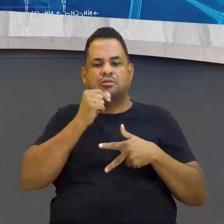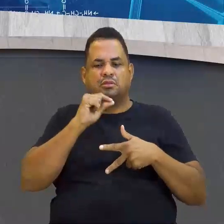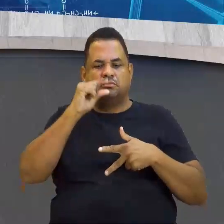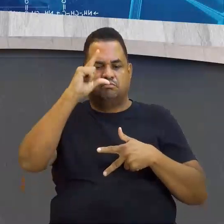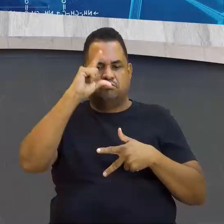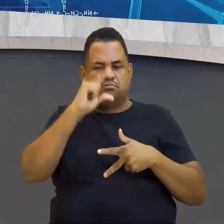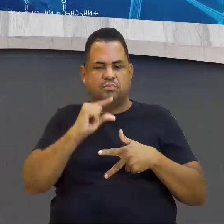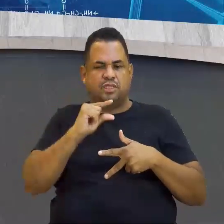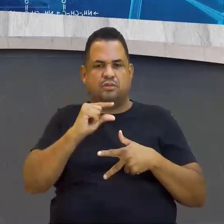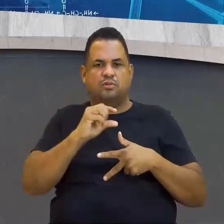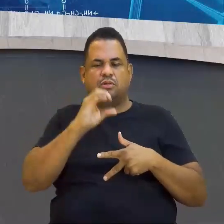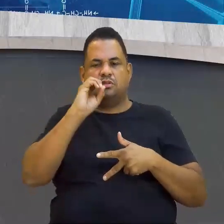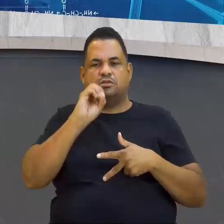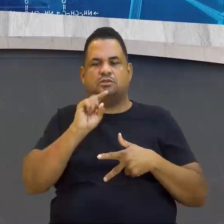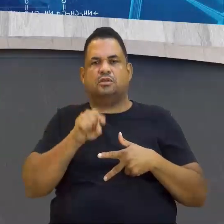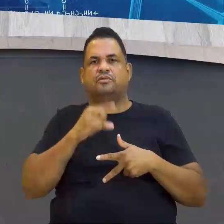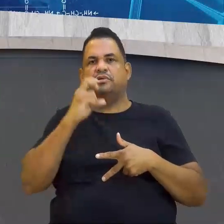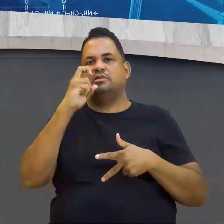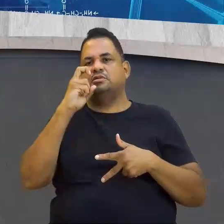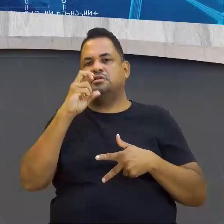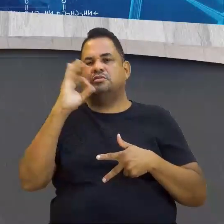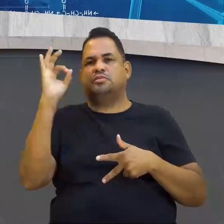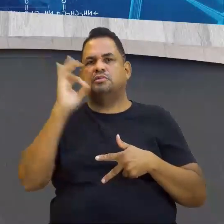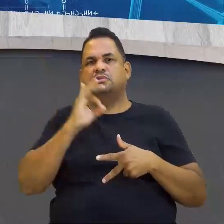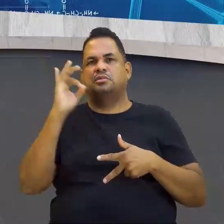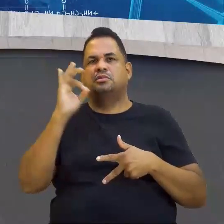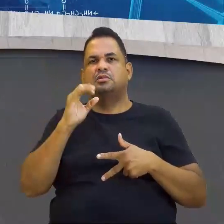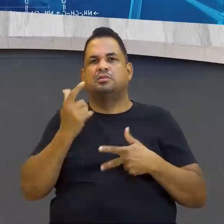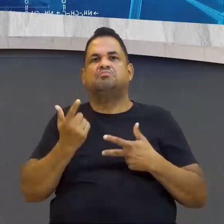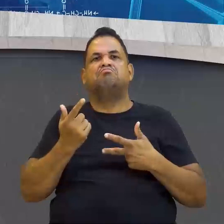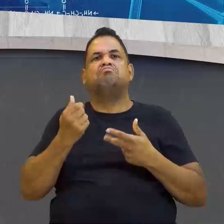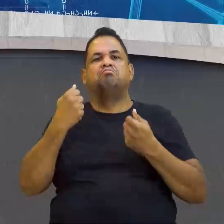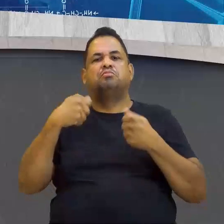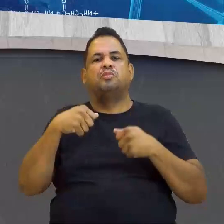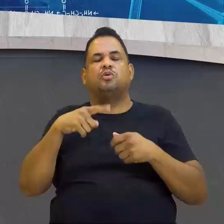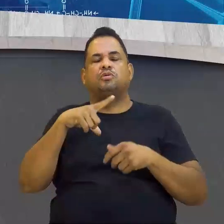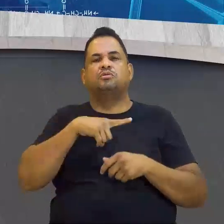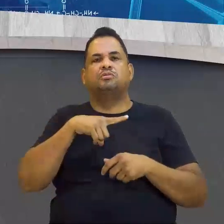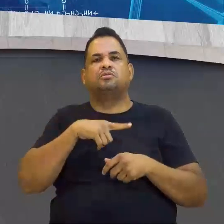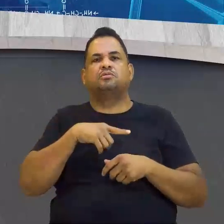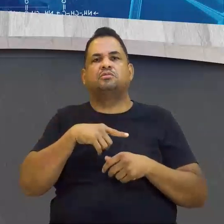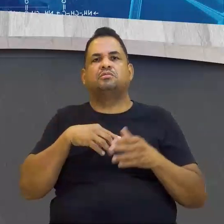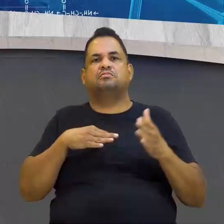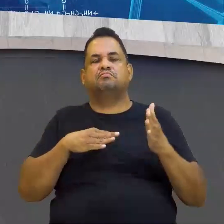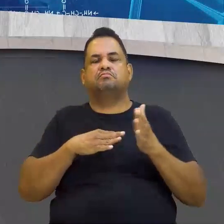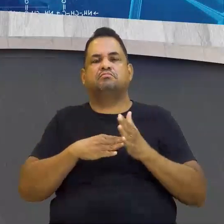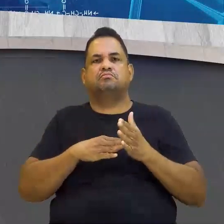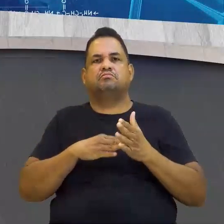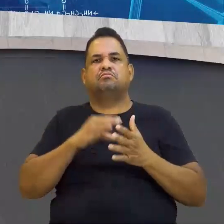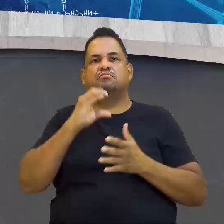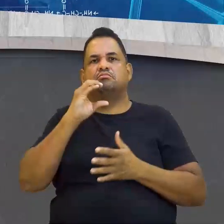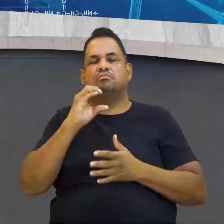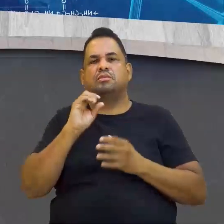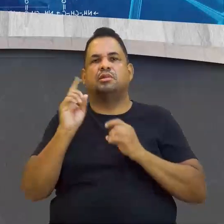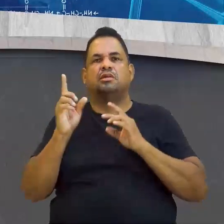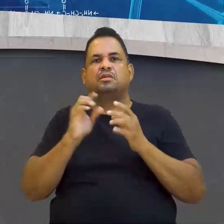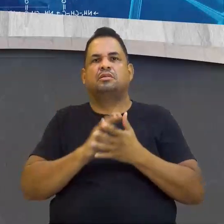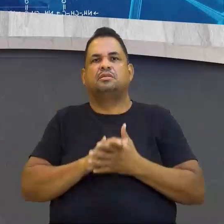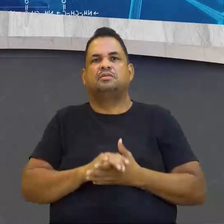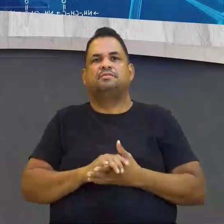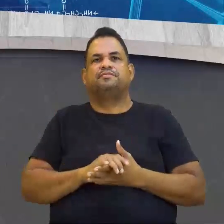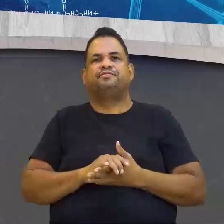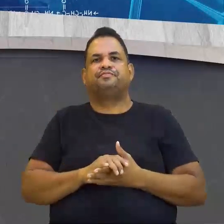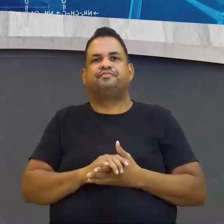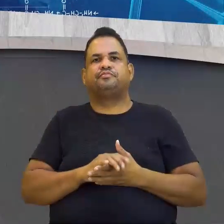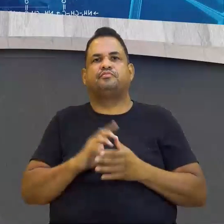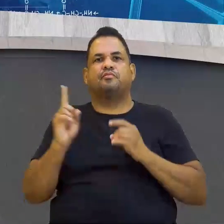a 0,5%. Ela pode chegar até 0,5 gramas por litro, ou seja, a